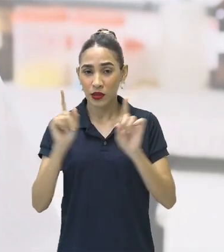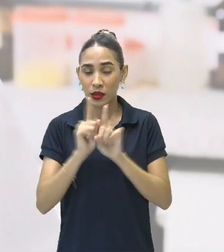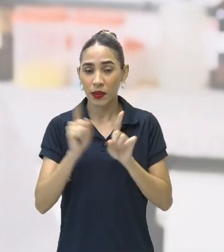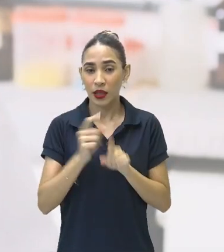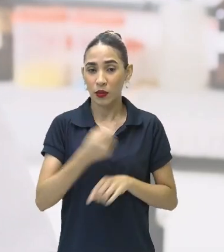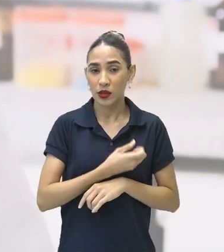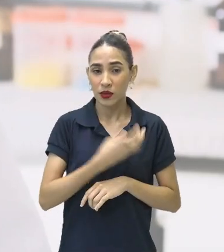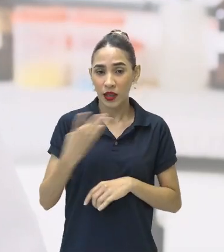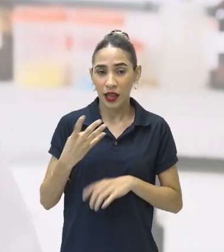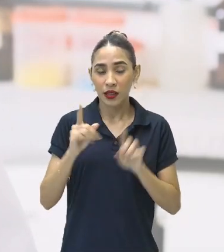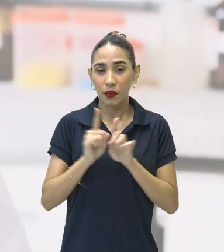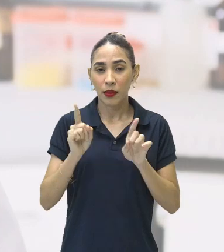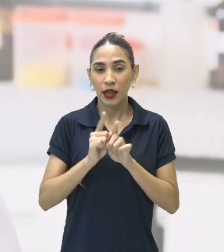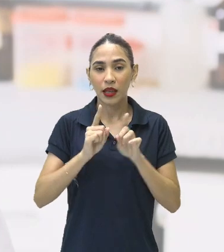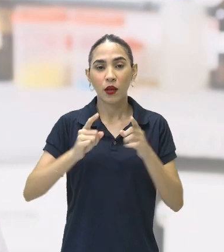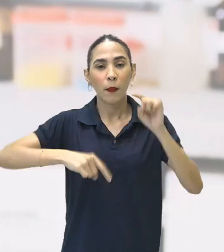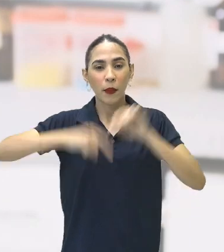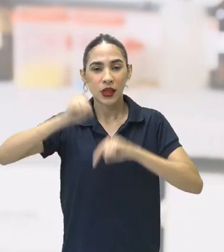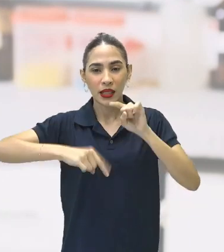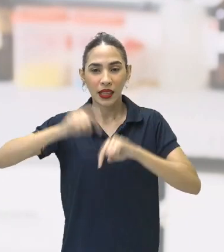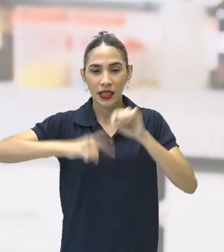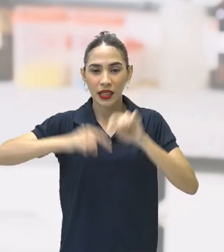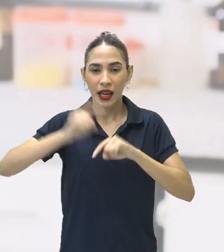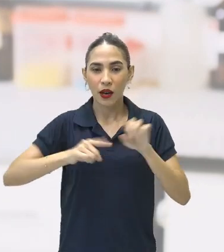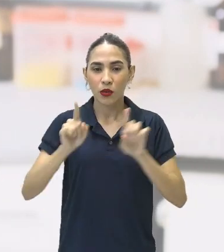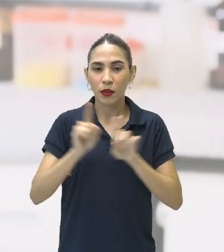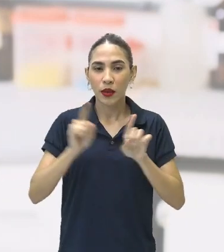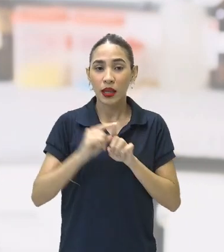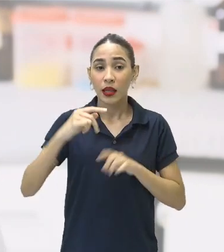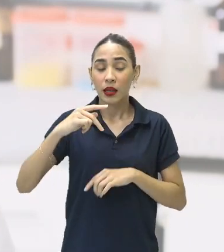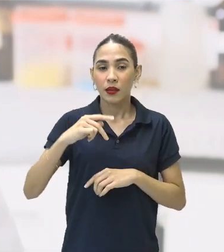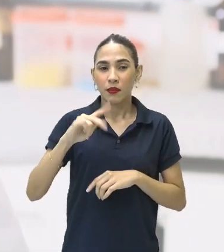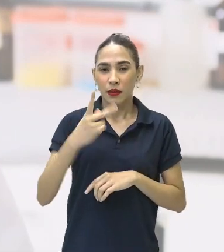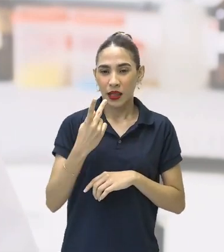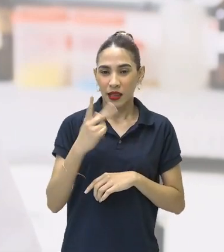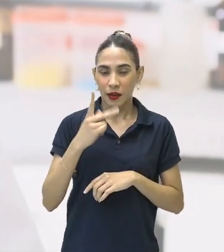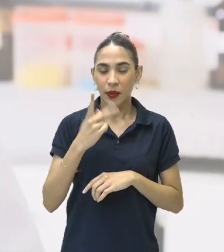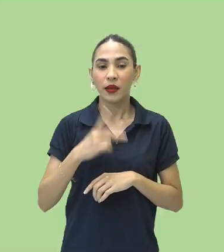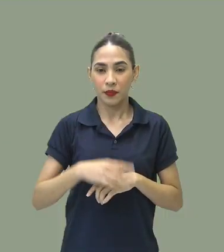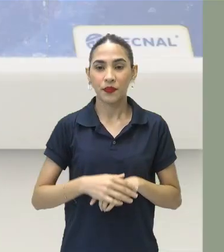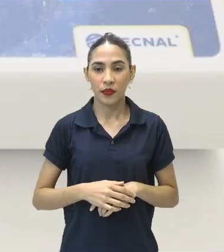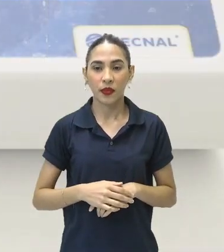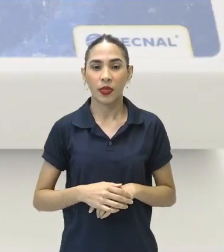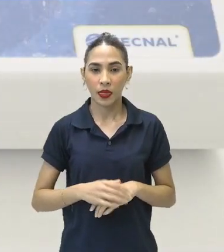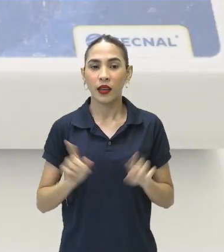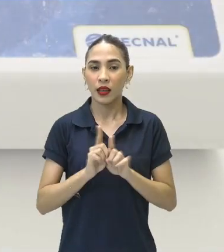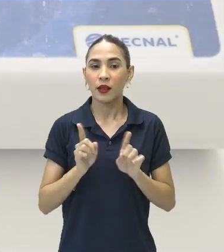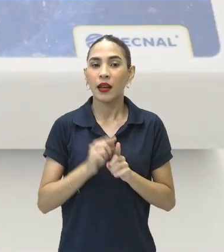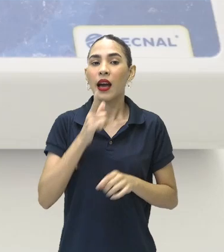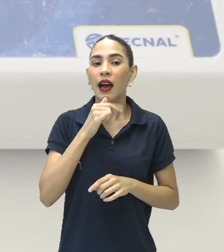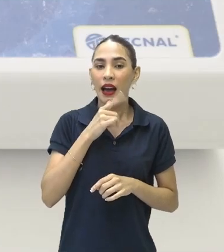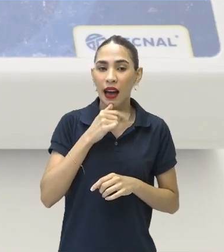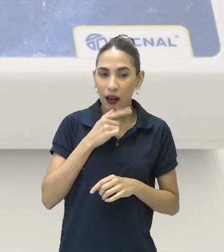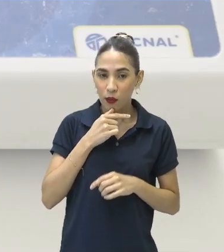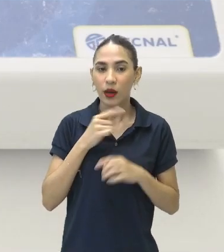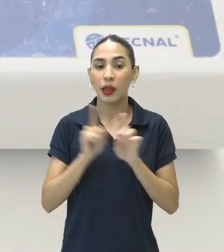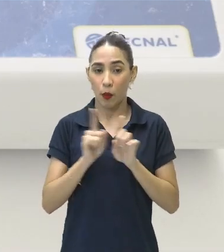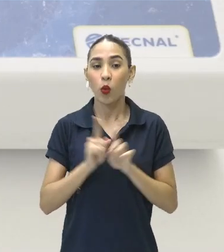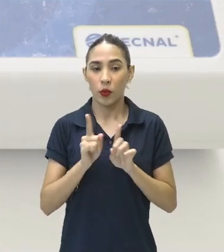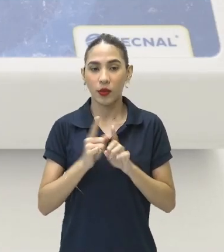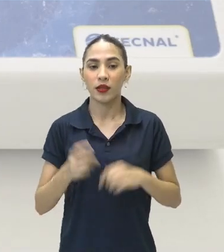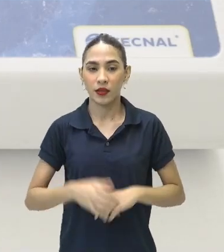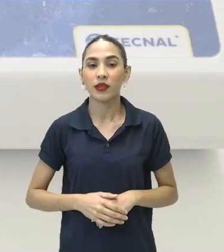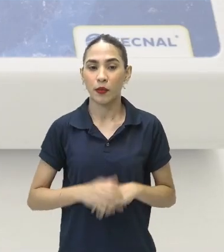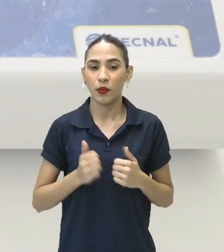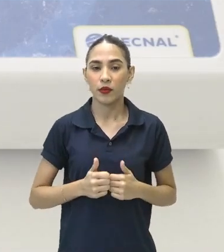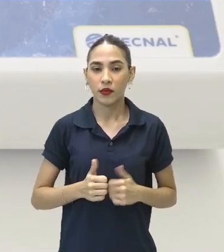quantificado através de um aparelho que se chama medidor de pH ou pHmetro. Uma amostra da água, ela